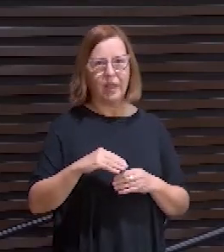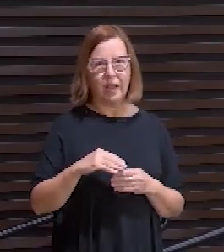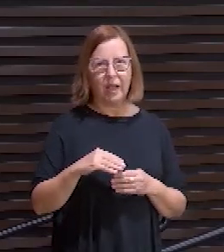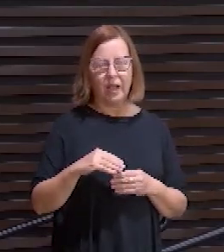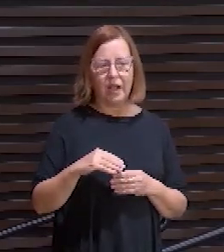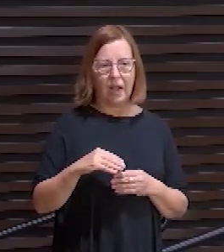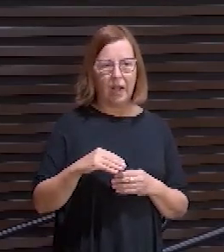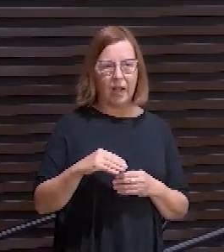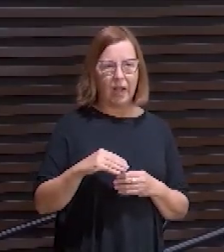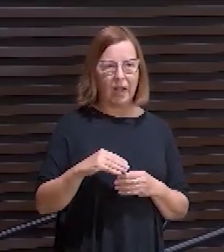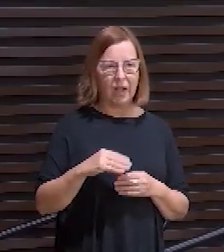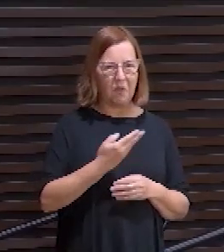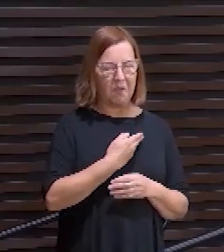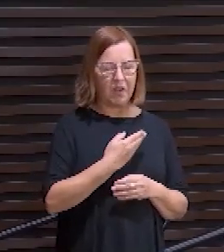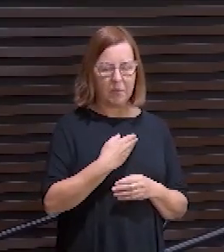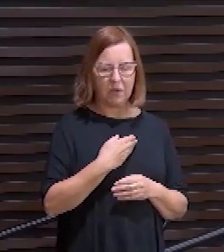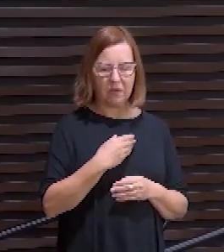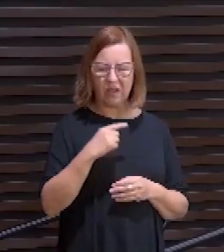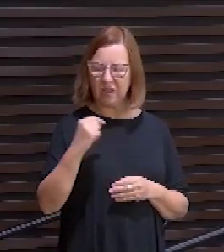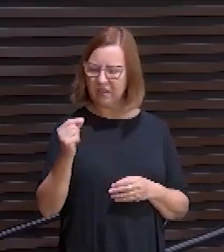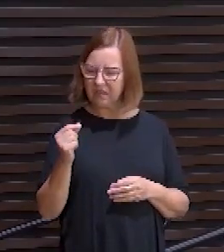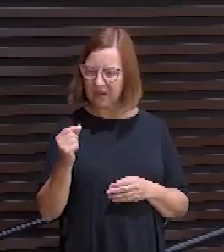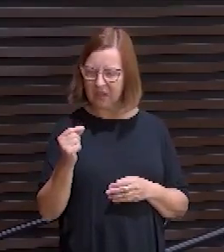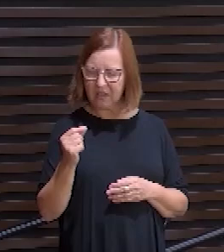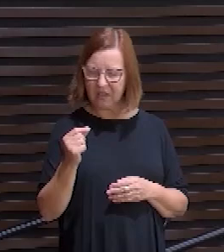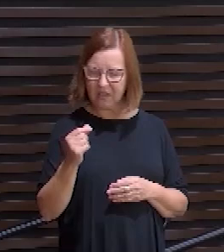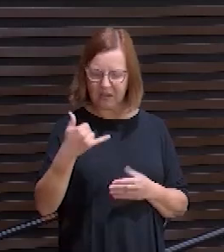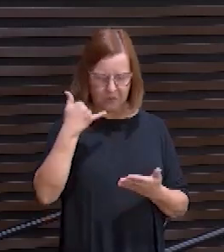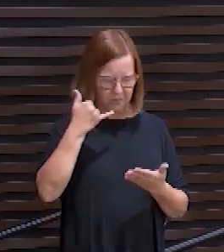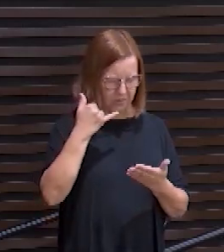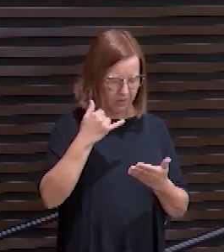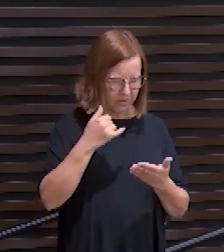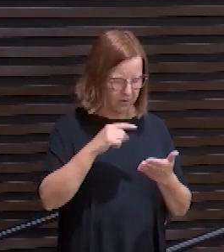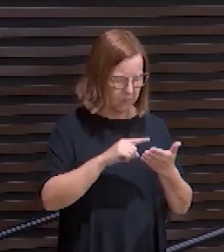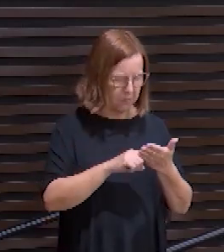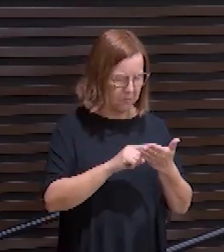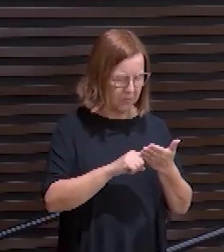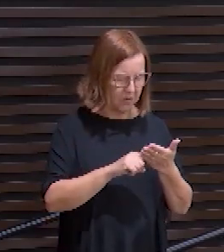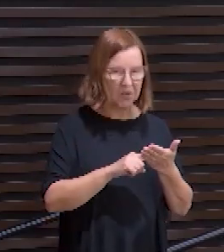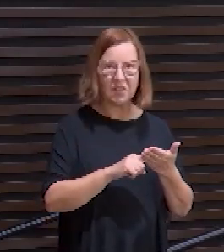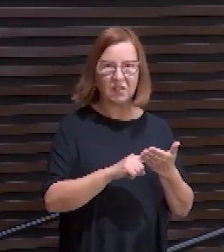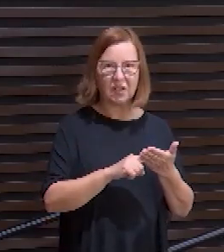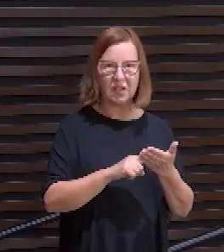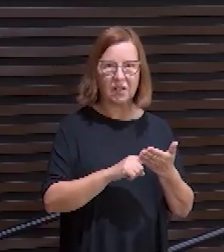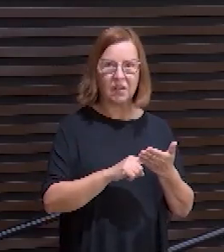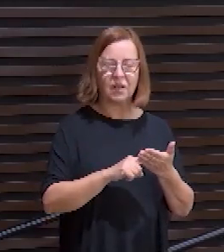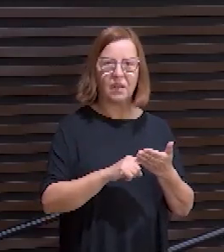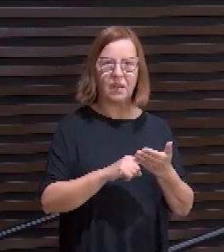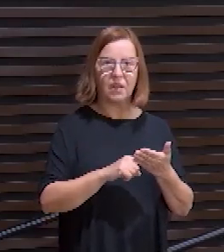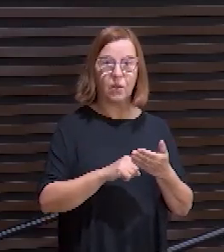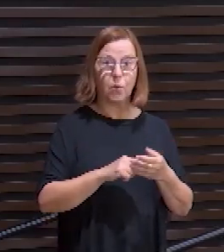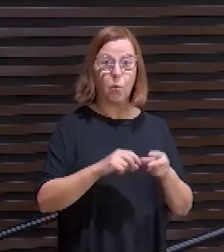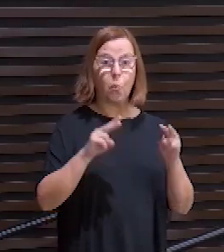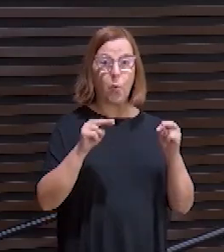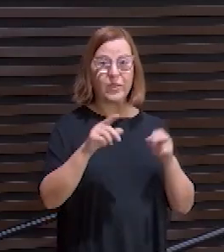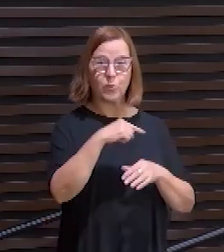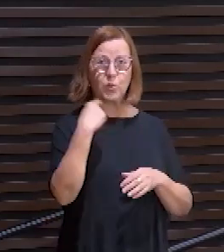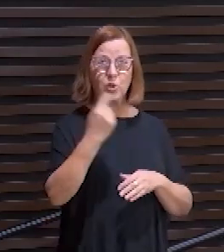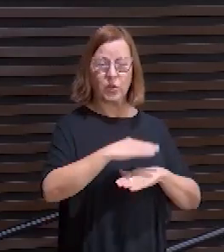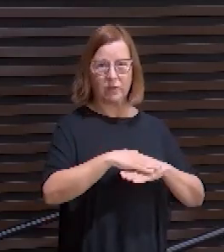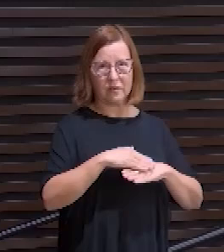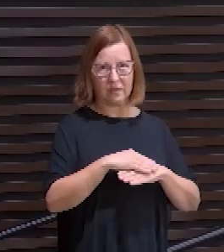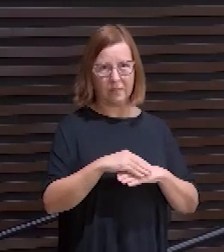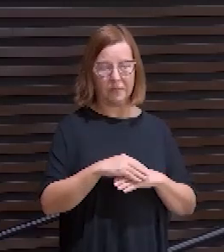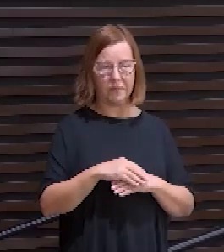falando. Aí eu pergunto para você, se a molecada lá do Vale do Silício consegue fazer isso, saber tudo que você